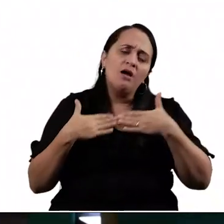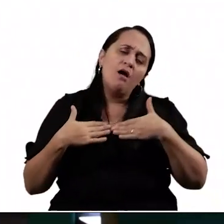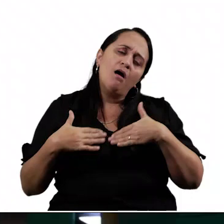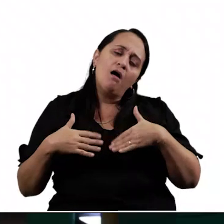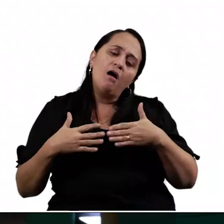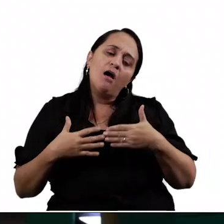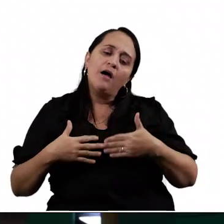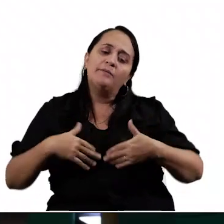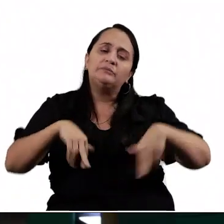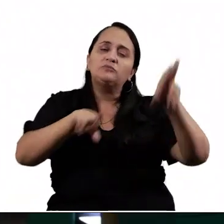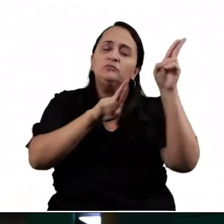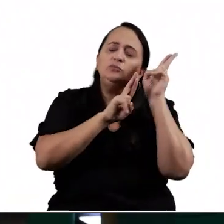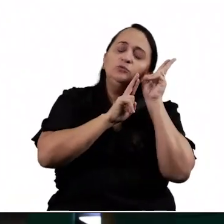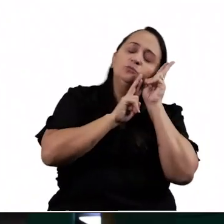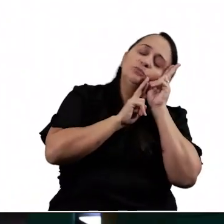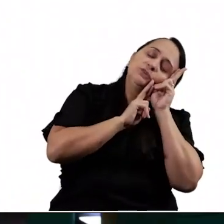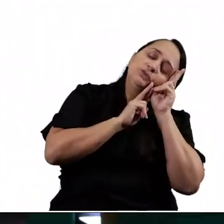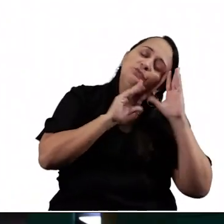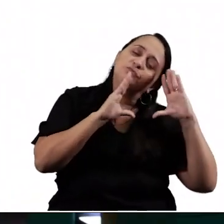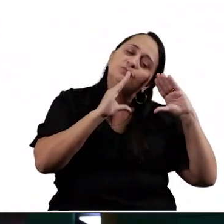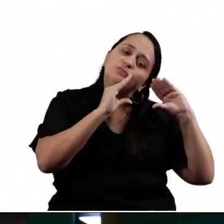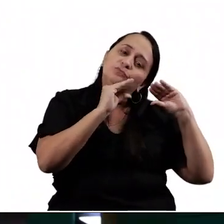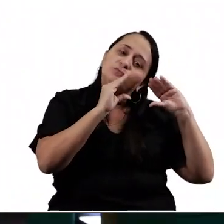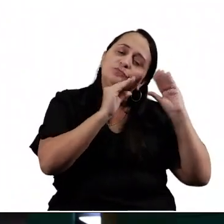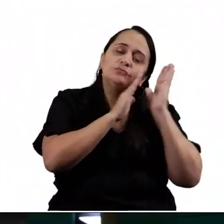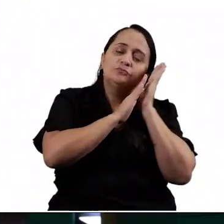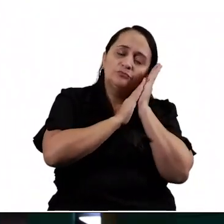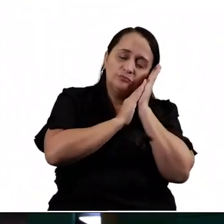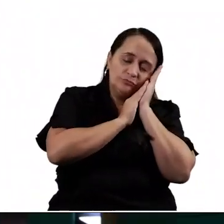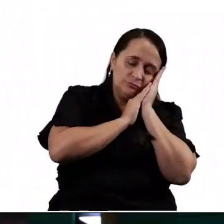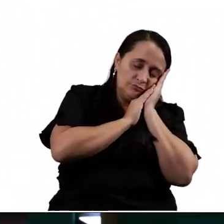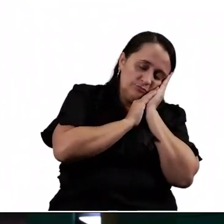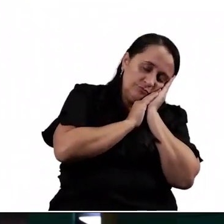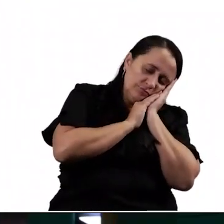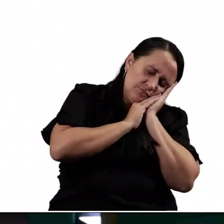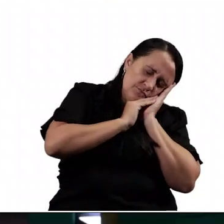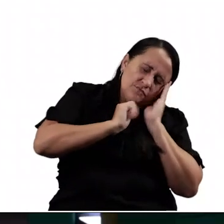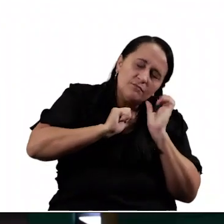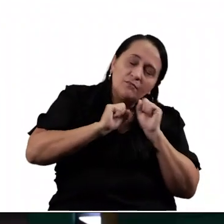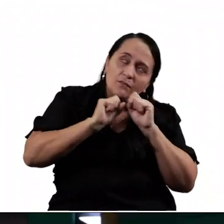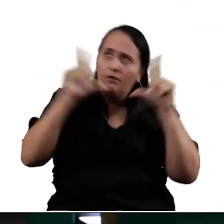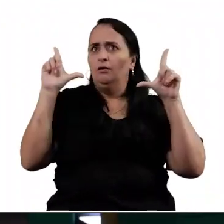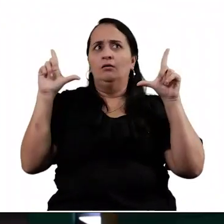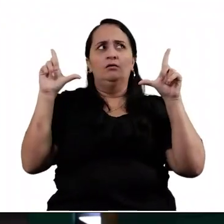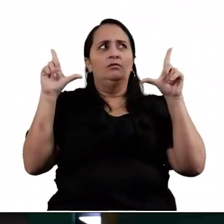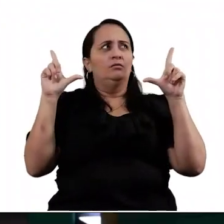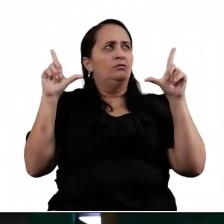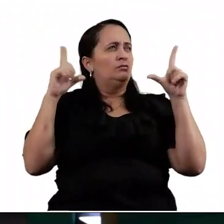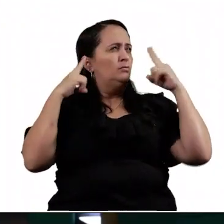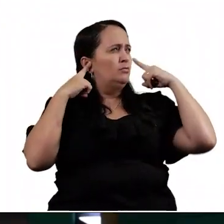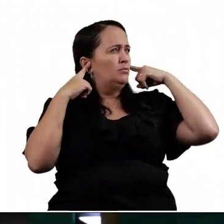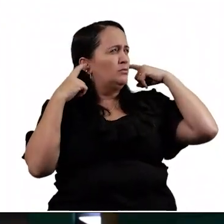em seus travesseiros quanto de repente ele acordou um barulho muito